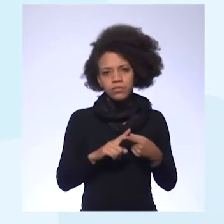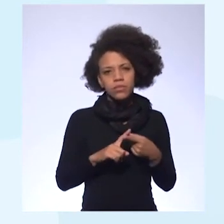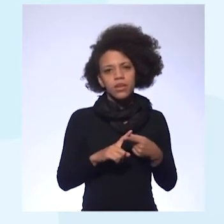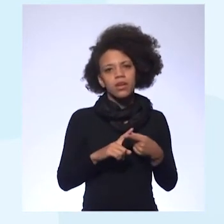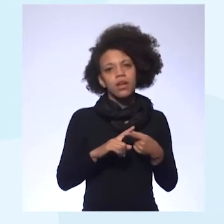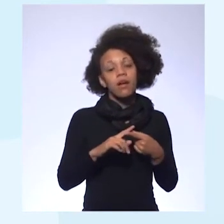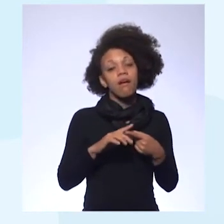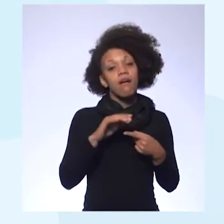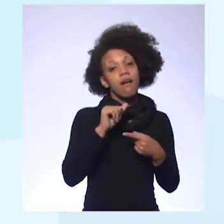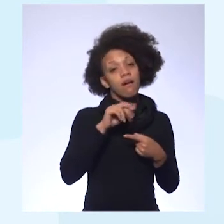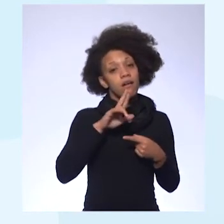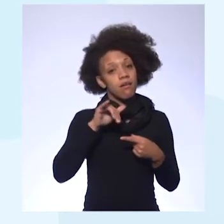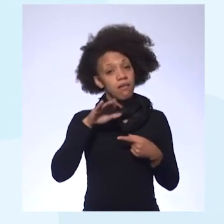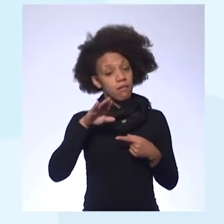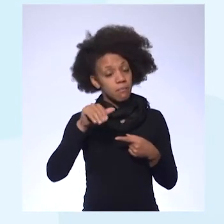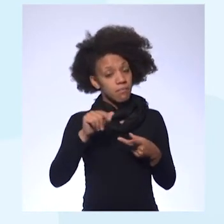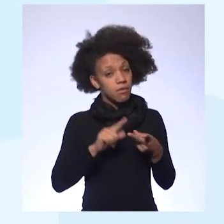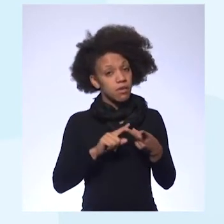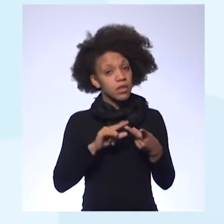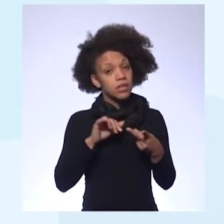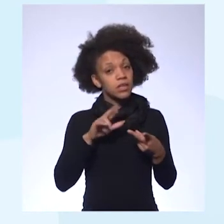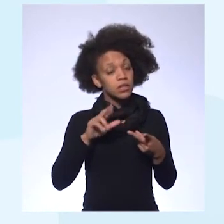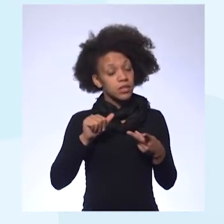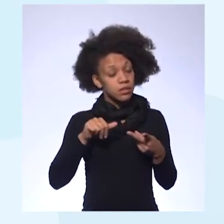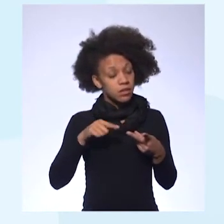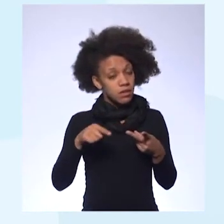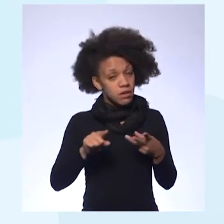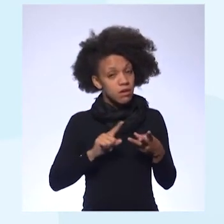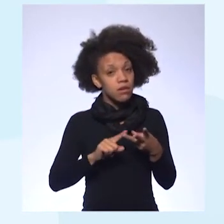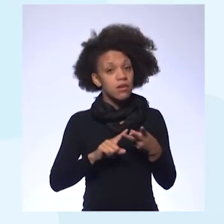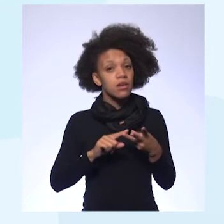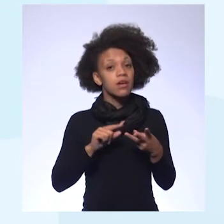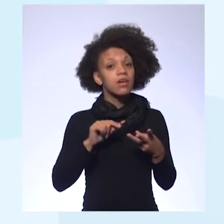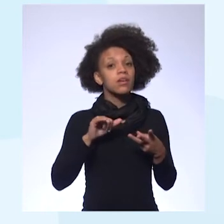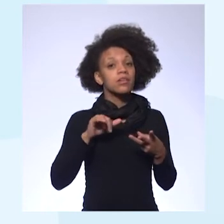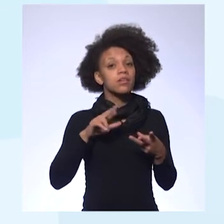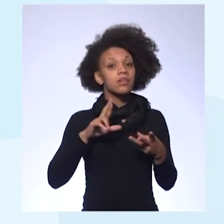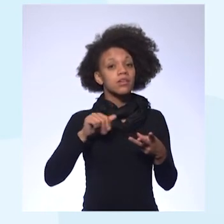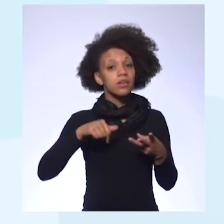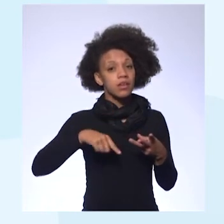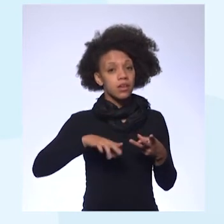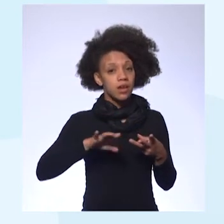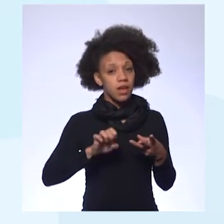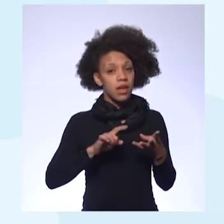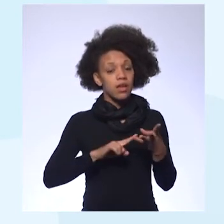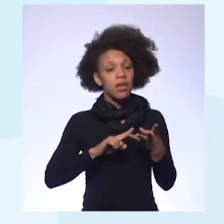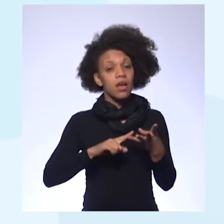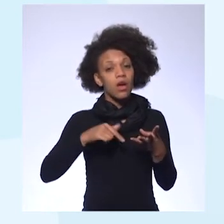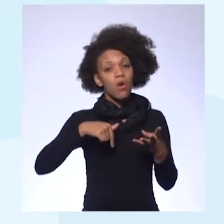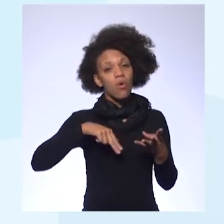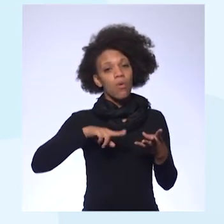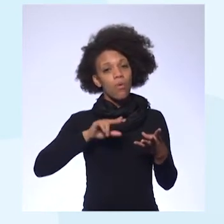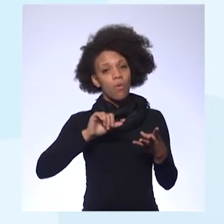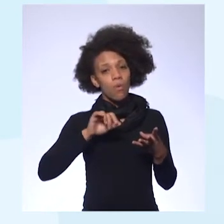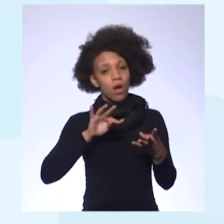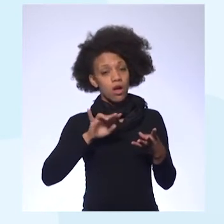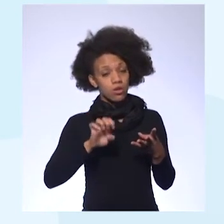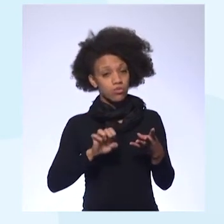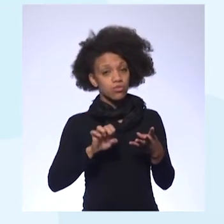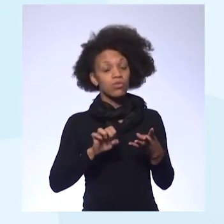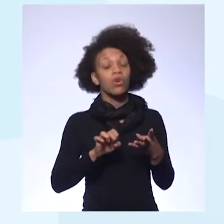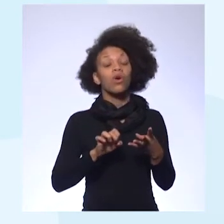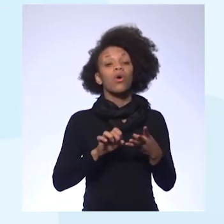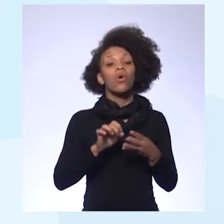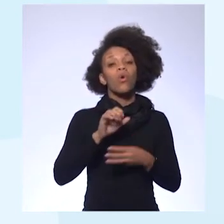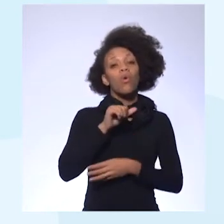Emirados Árabes Unidos, Irã, Iraque, Arábia Saudita, Kuwait, Rússia e Estados Unidos.